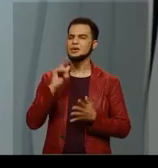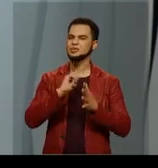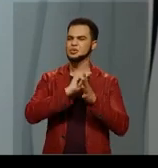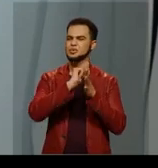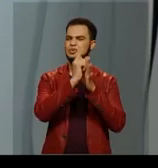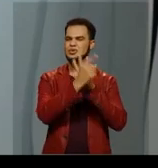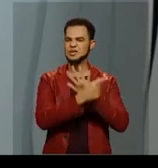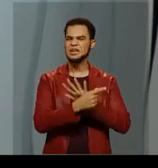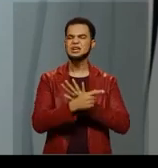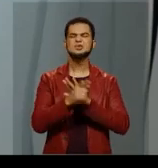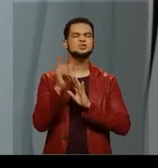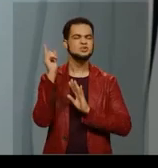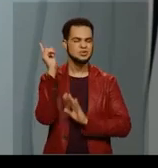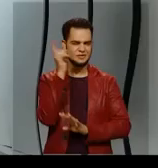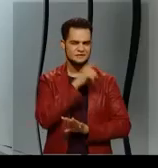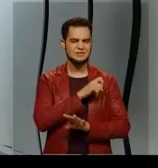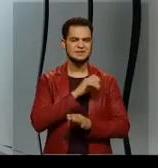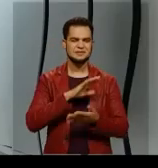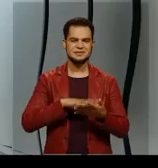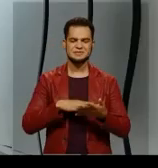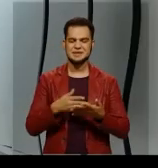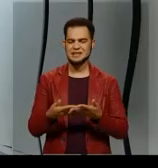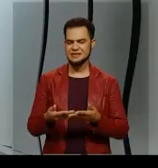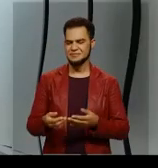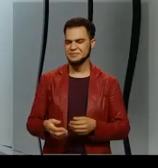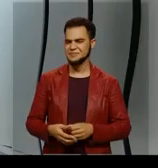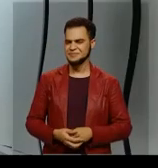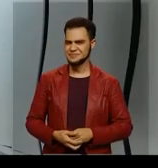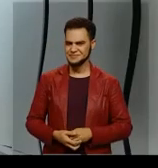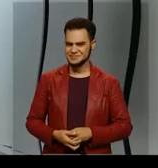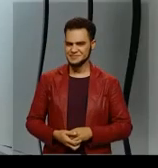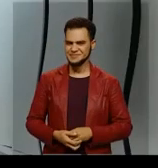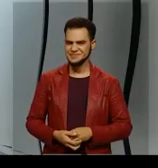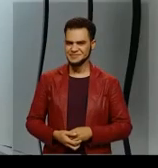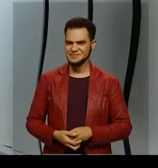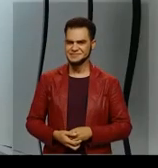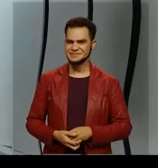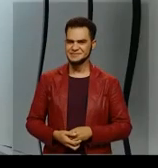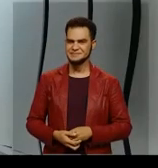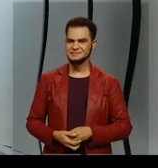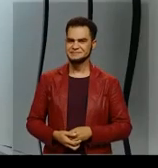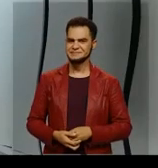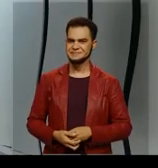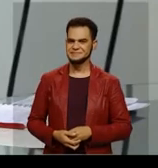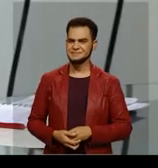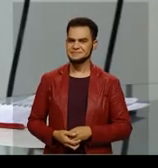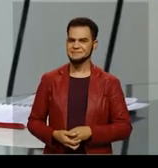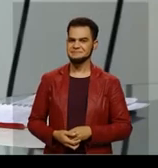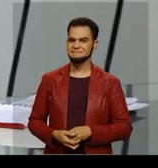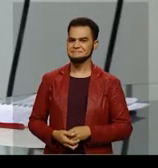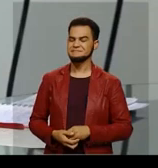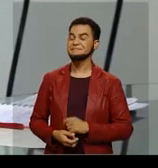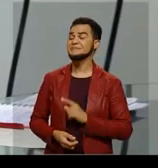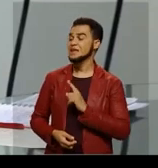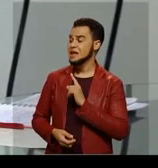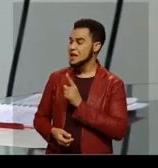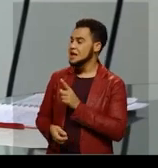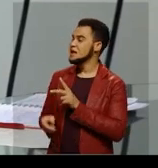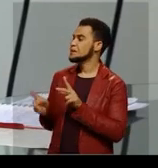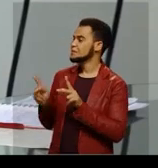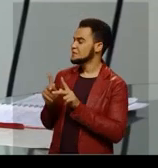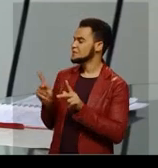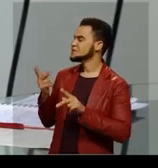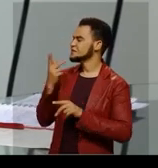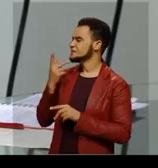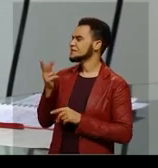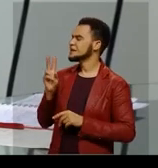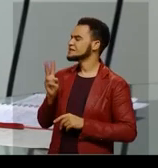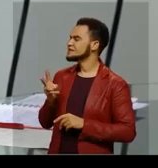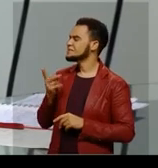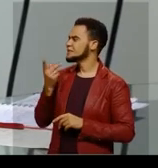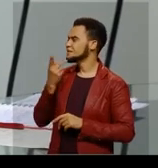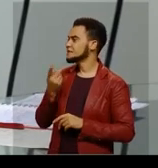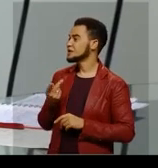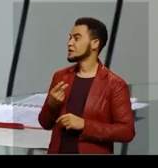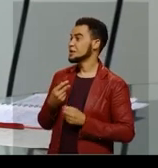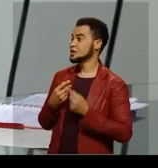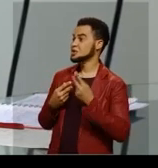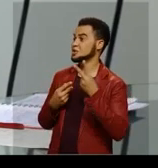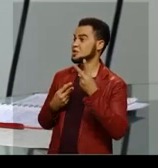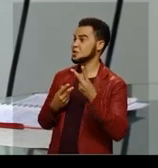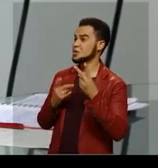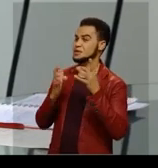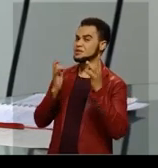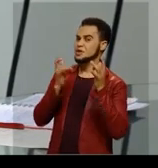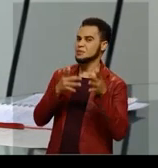de interpretar. Quando você fala aí sempre ficam 2, alternativas, você